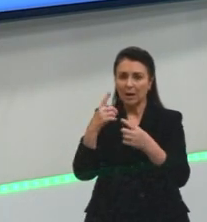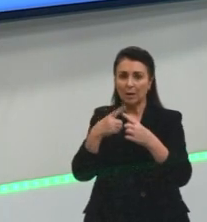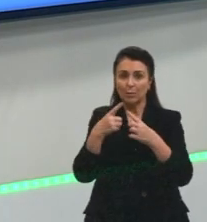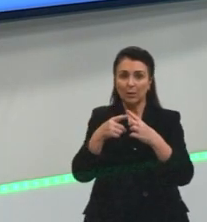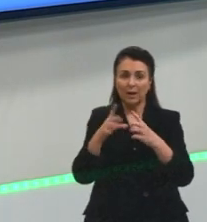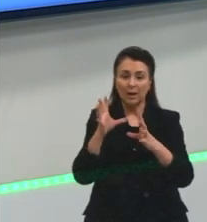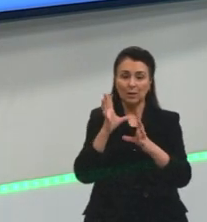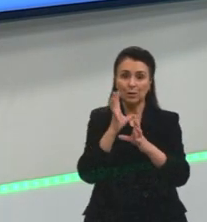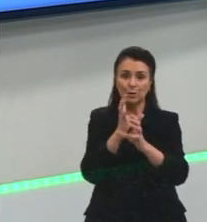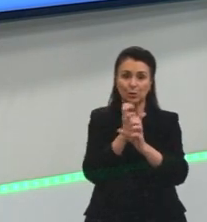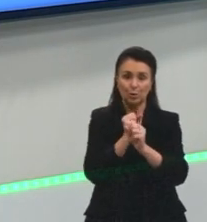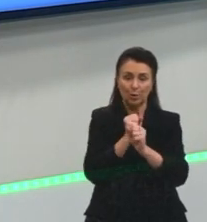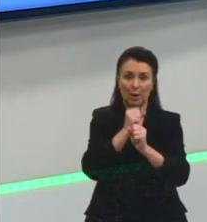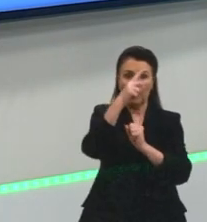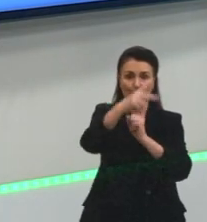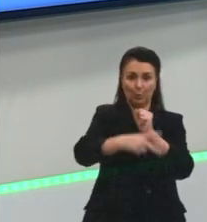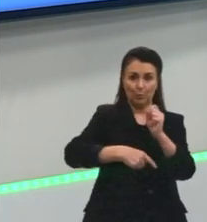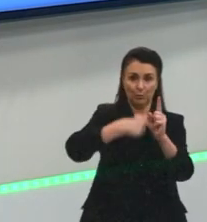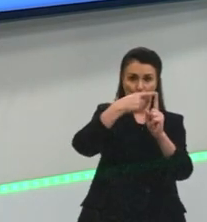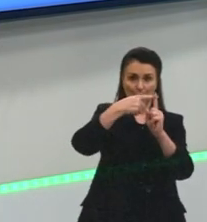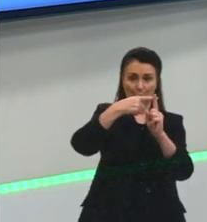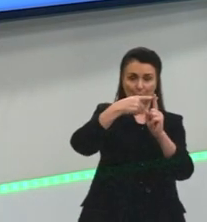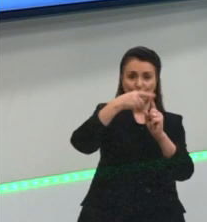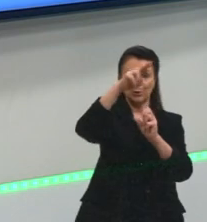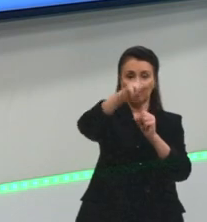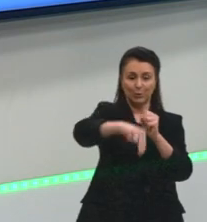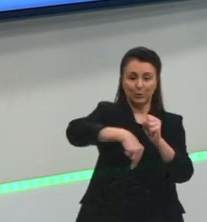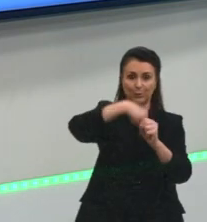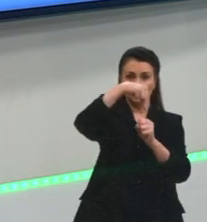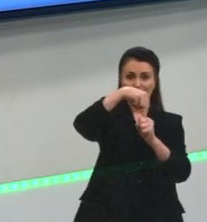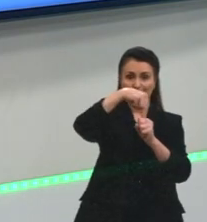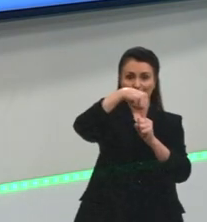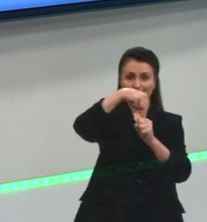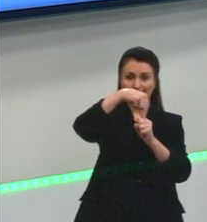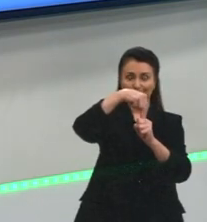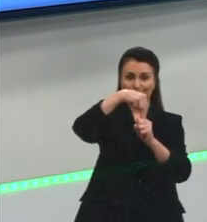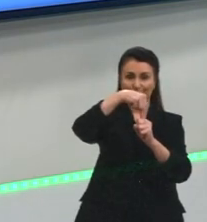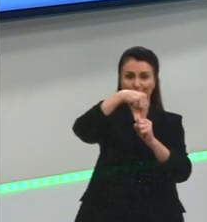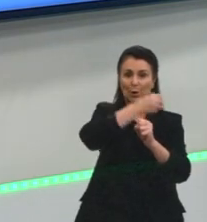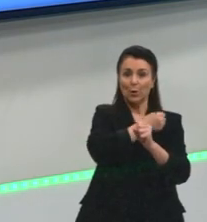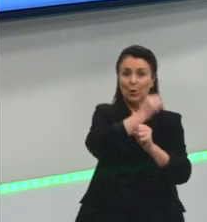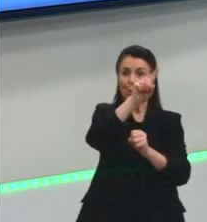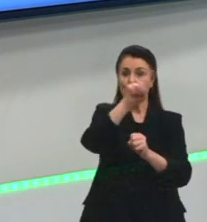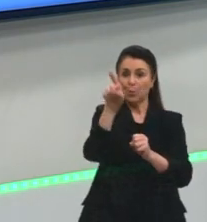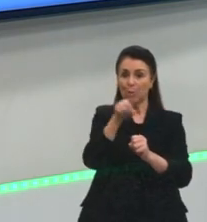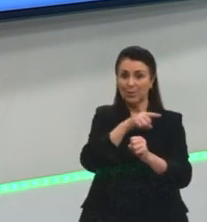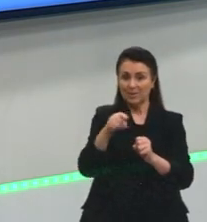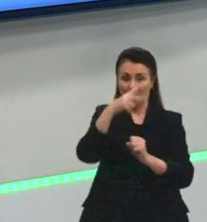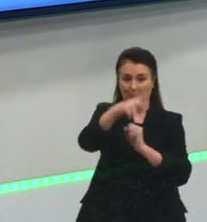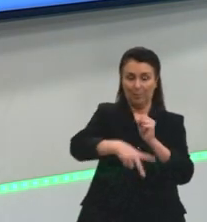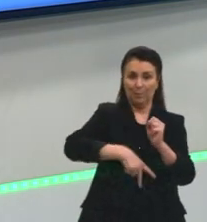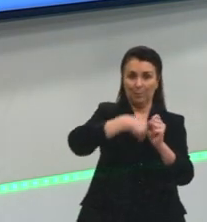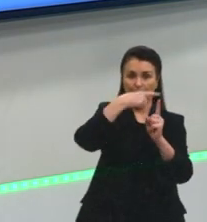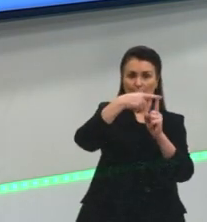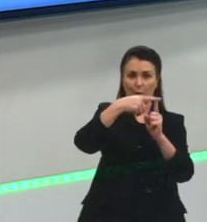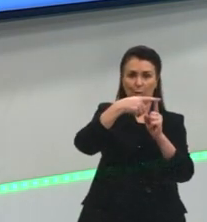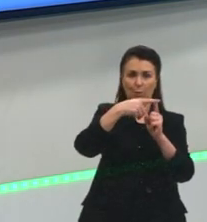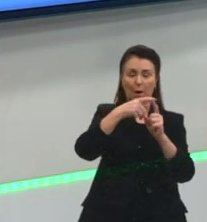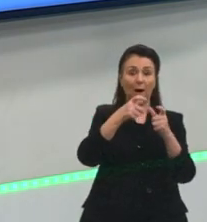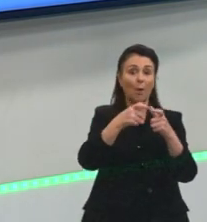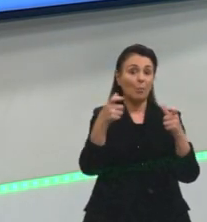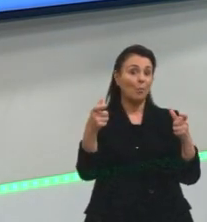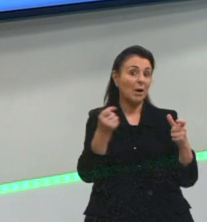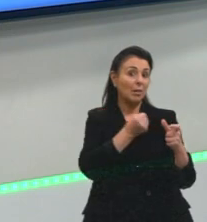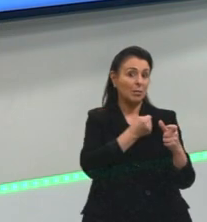somatório dos prótons mais nêutrons Então se o número atômico é os prótons e eu aumento o número de prótons o que que acontece